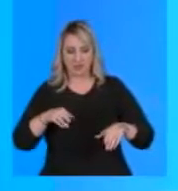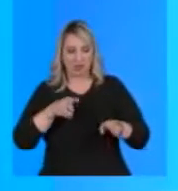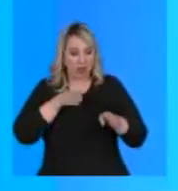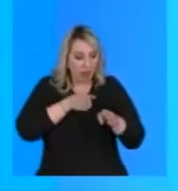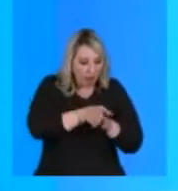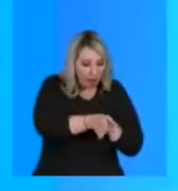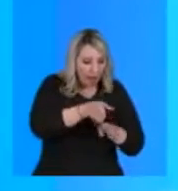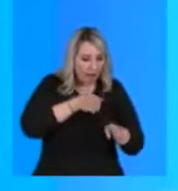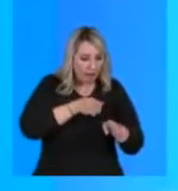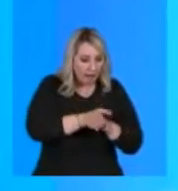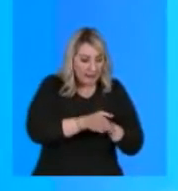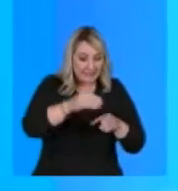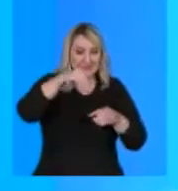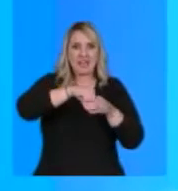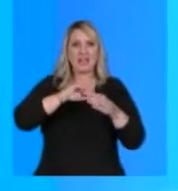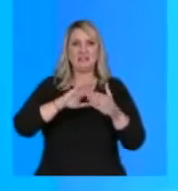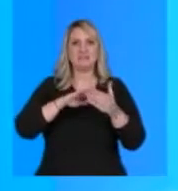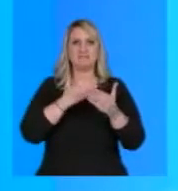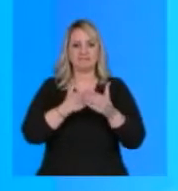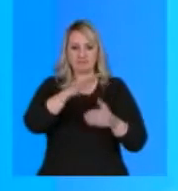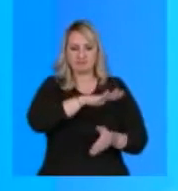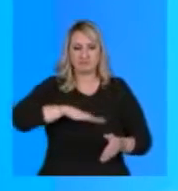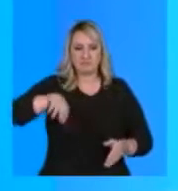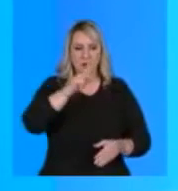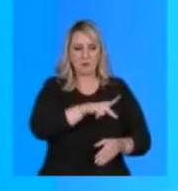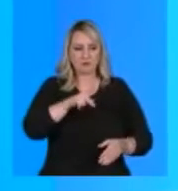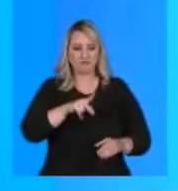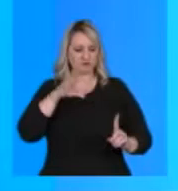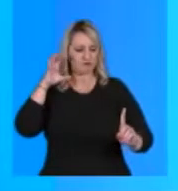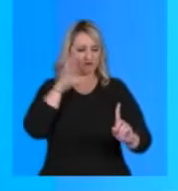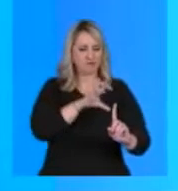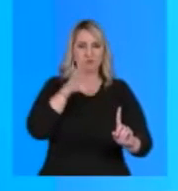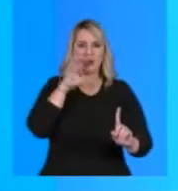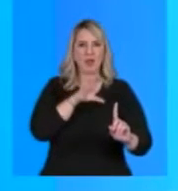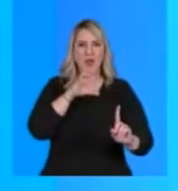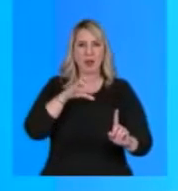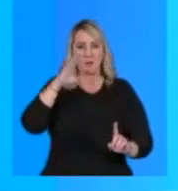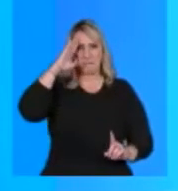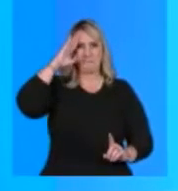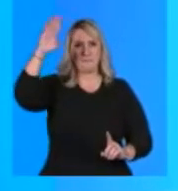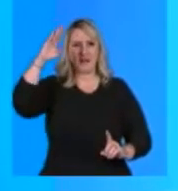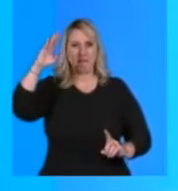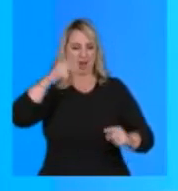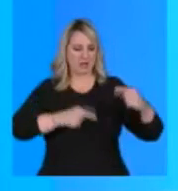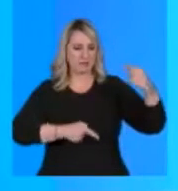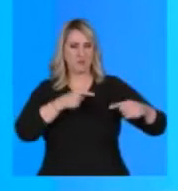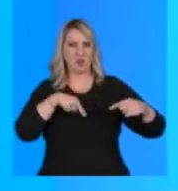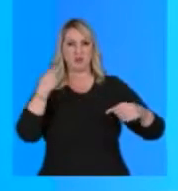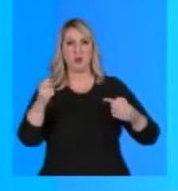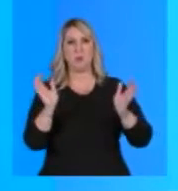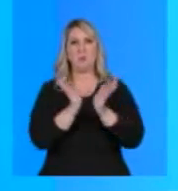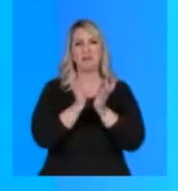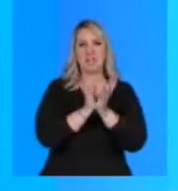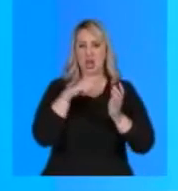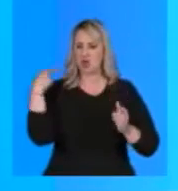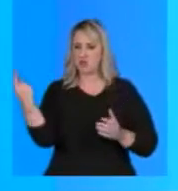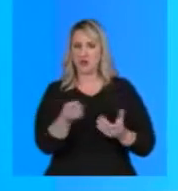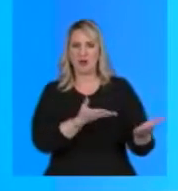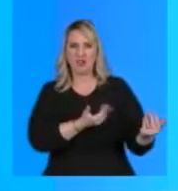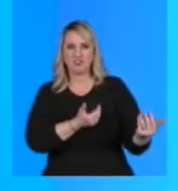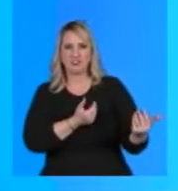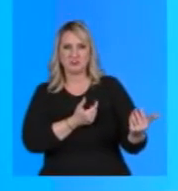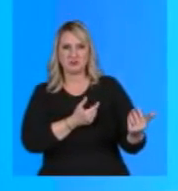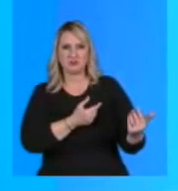dentro de sala de aula professores que tenta impor a sua preferência político partidária para os adolescentes